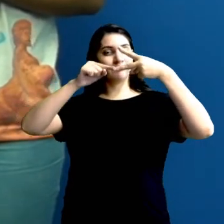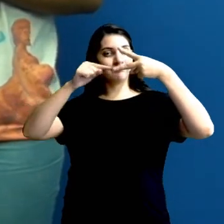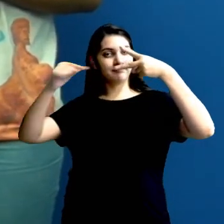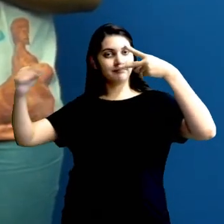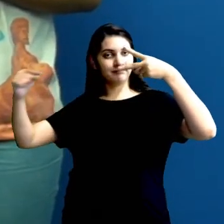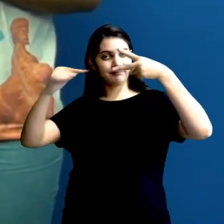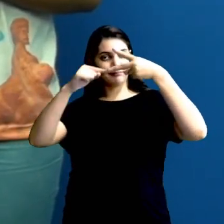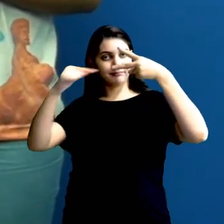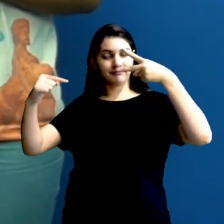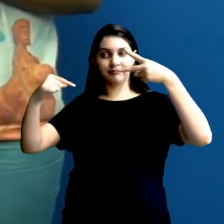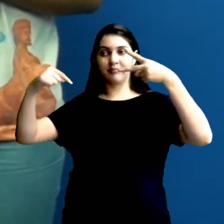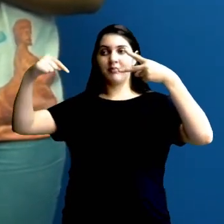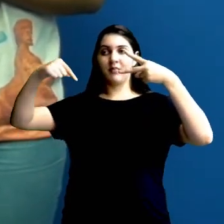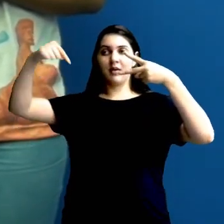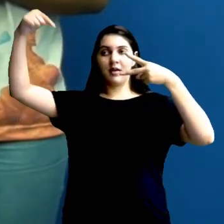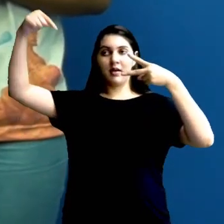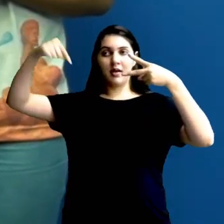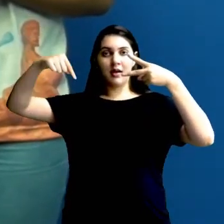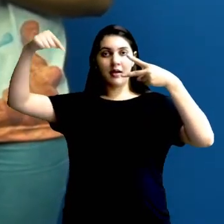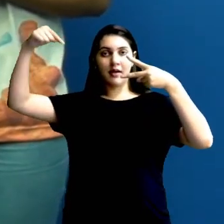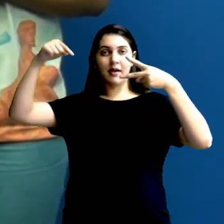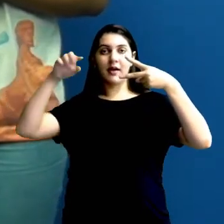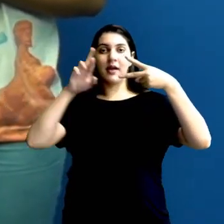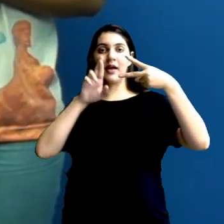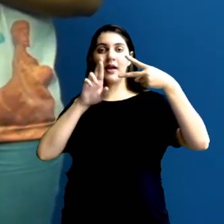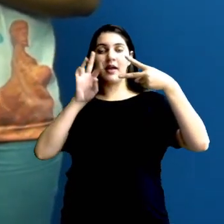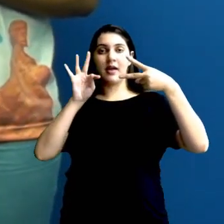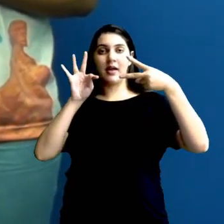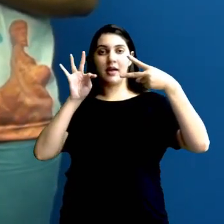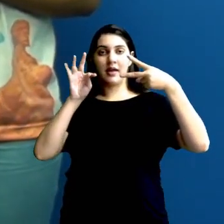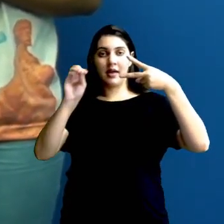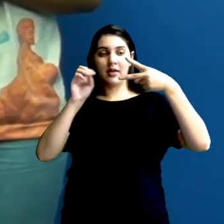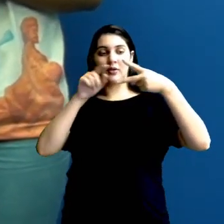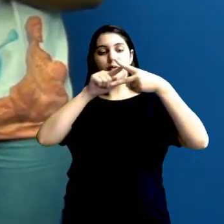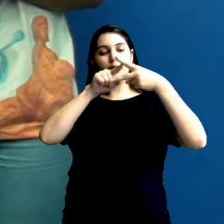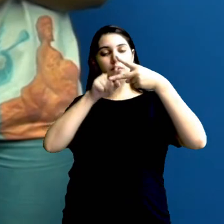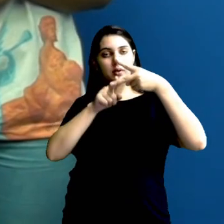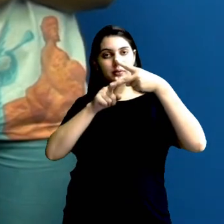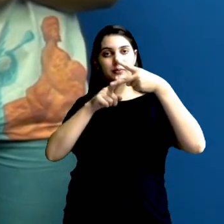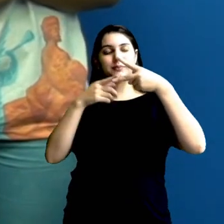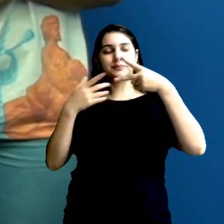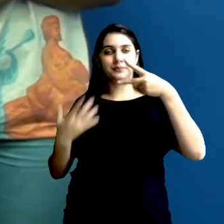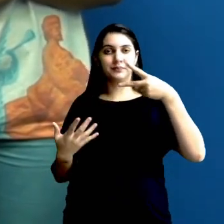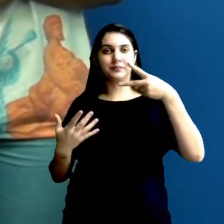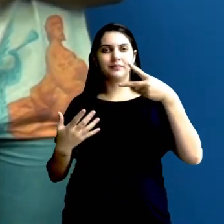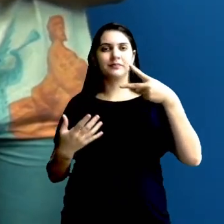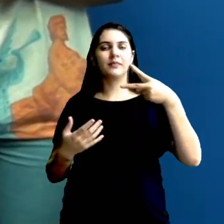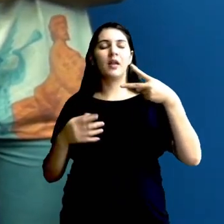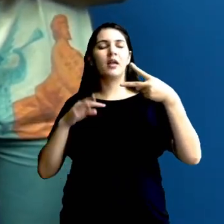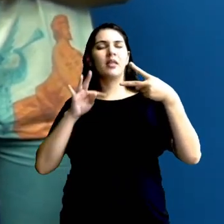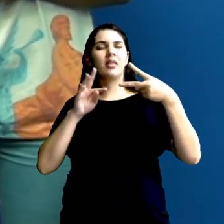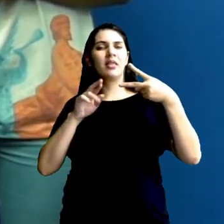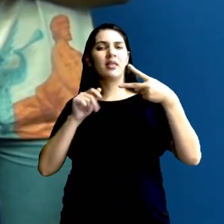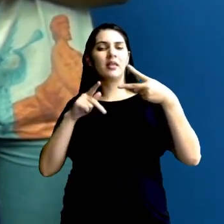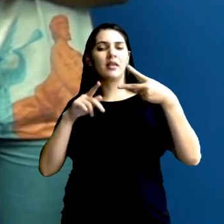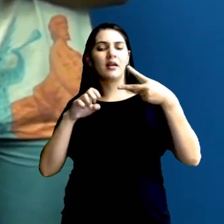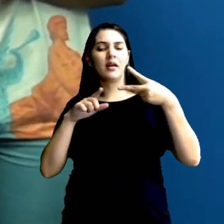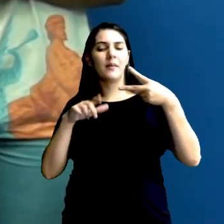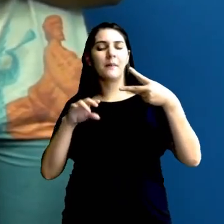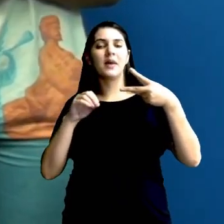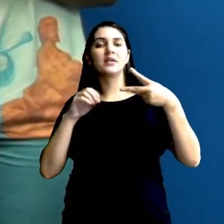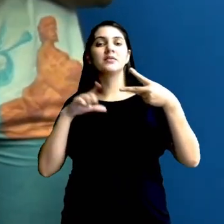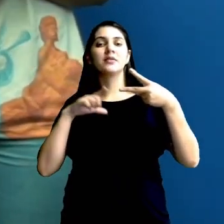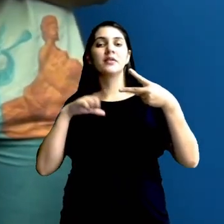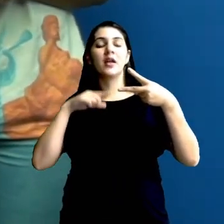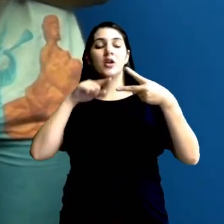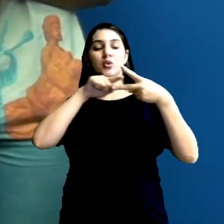ó, forma um ângulo reto e aqui forma um ângulo reto. Então, para ser um trapézio retângulo,